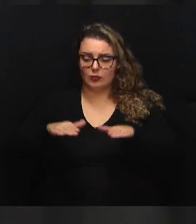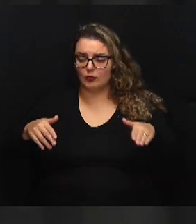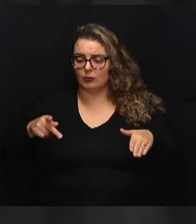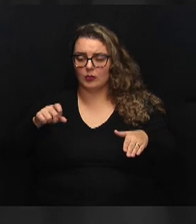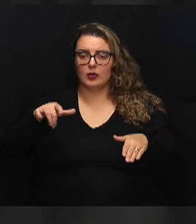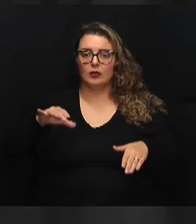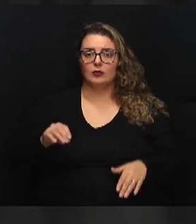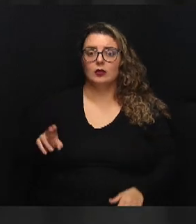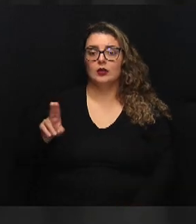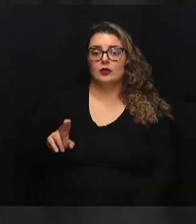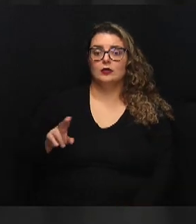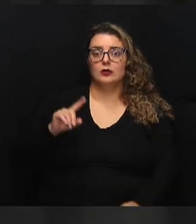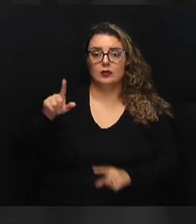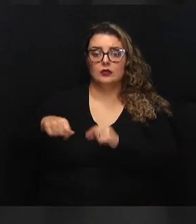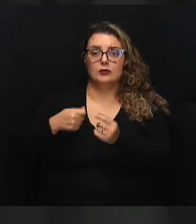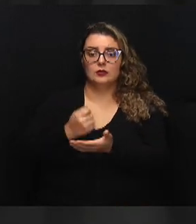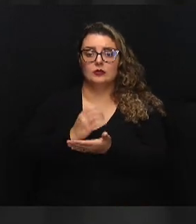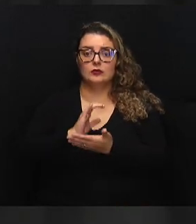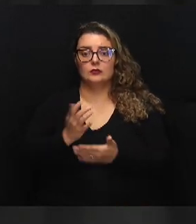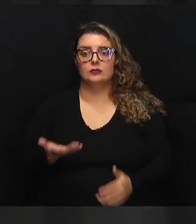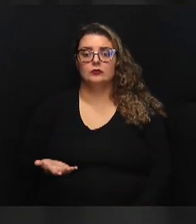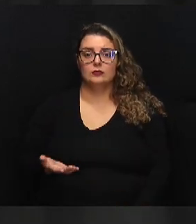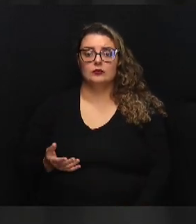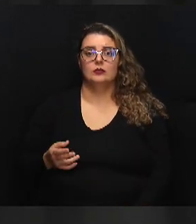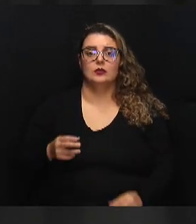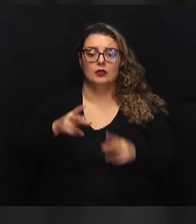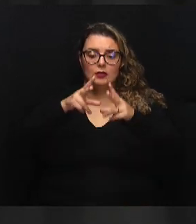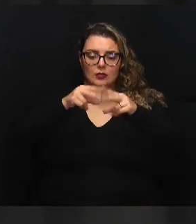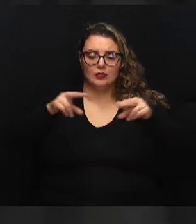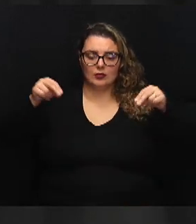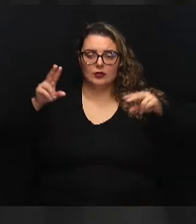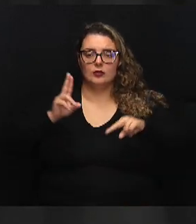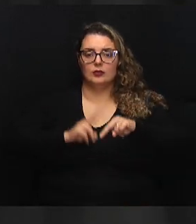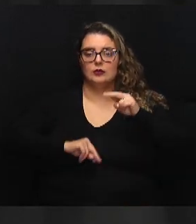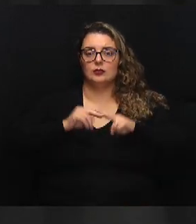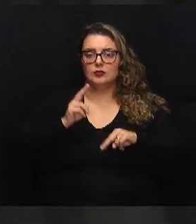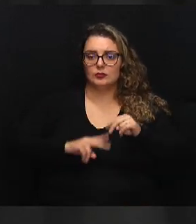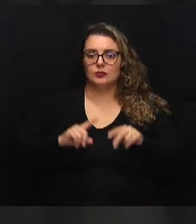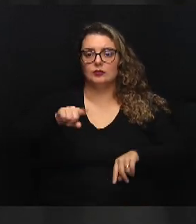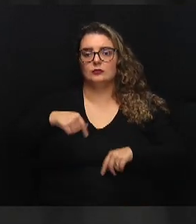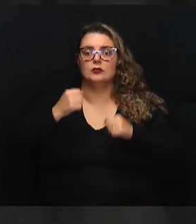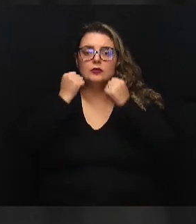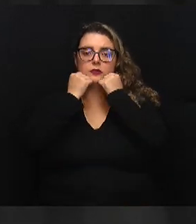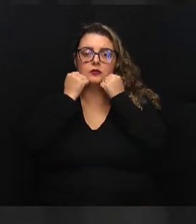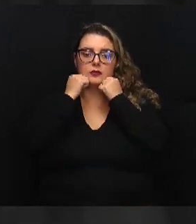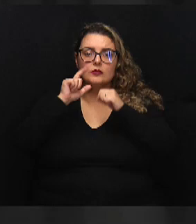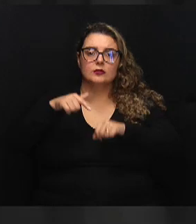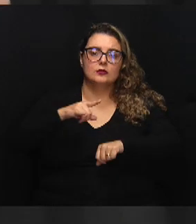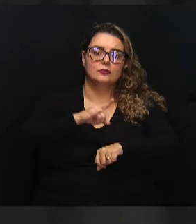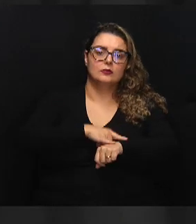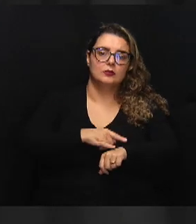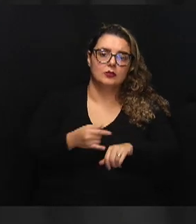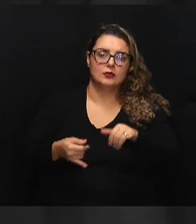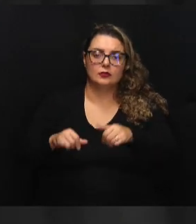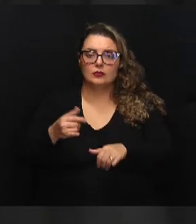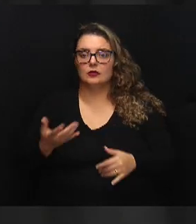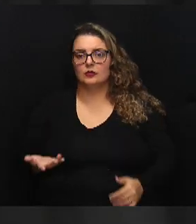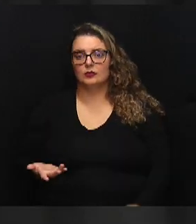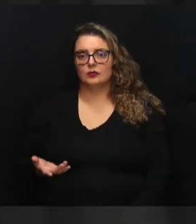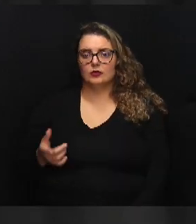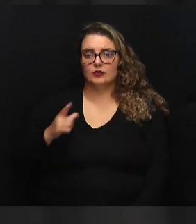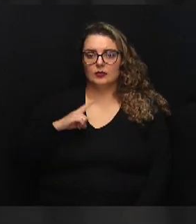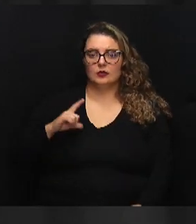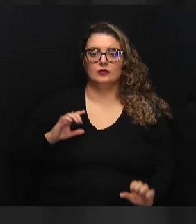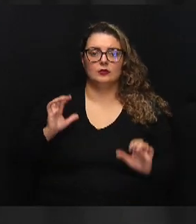gente utiliza essas emendas para junho, julho, entendeu? E depois tem outras coisas, banheiro químico, que o cara faz. Nós temos